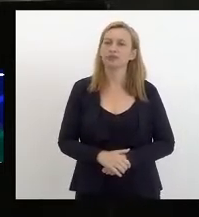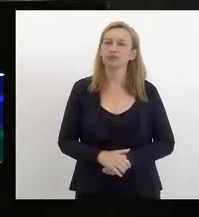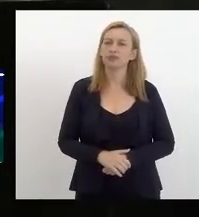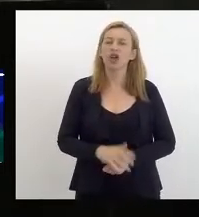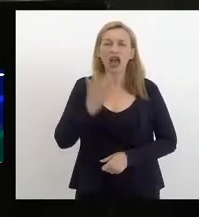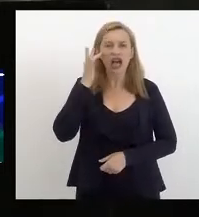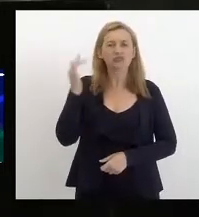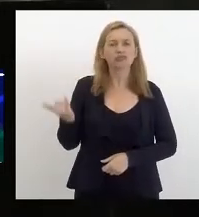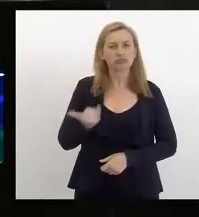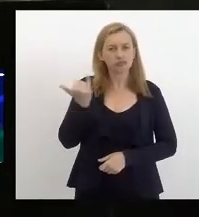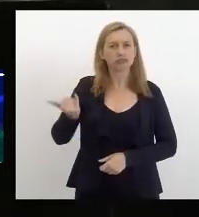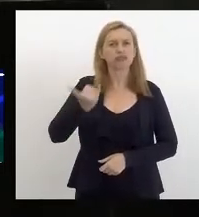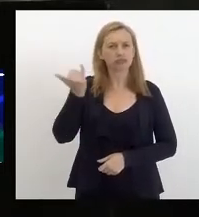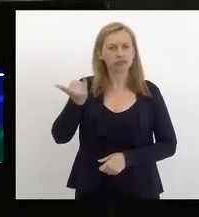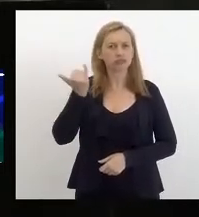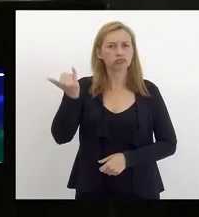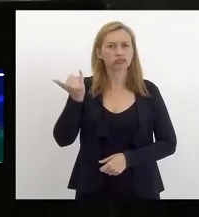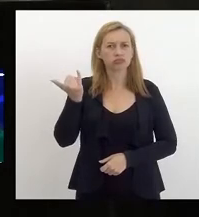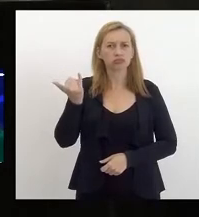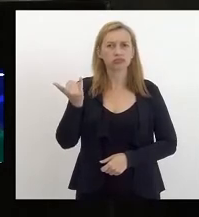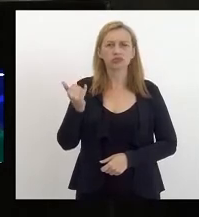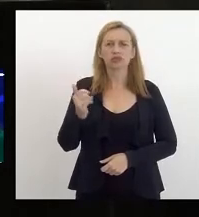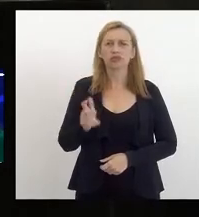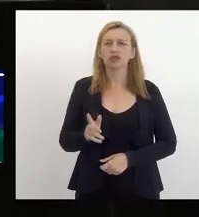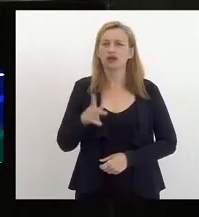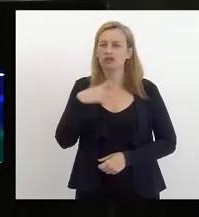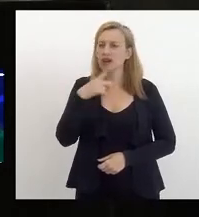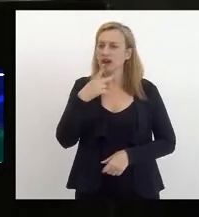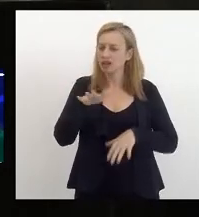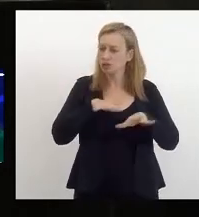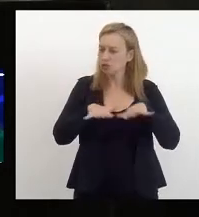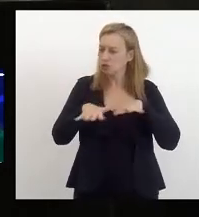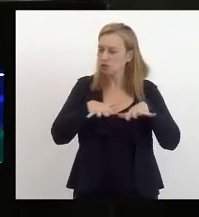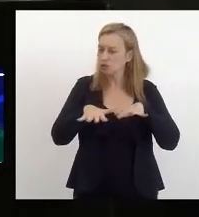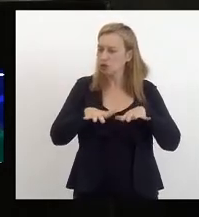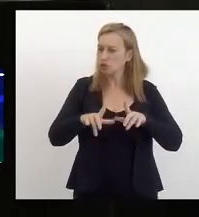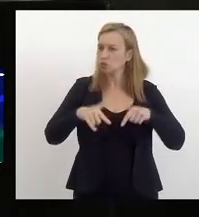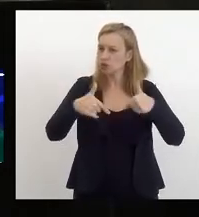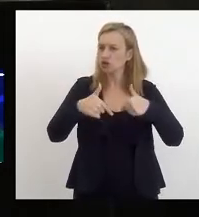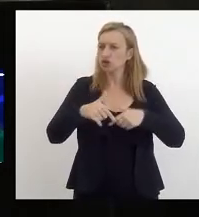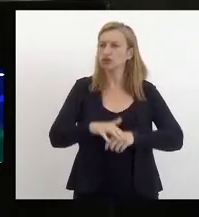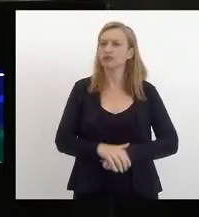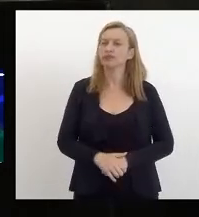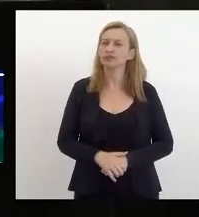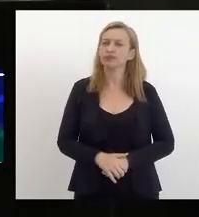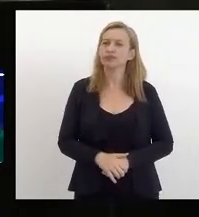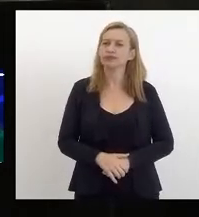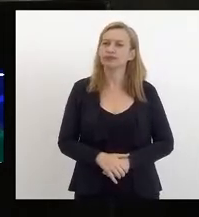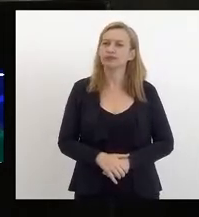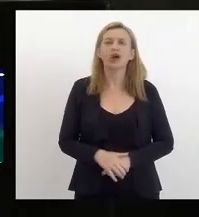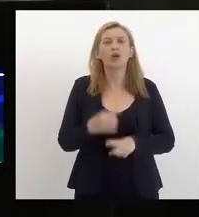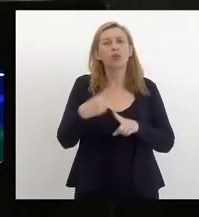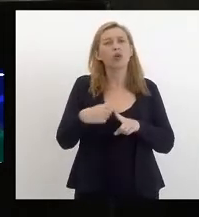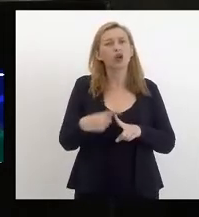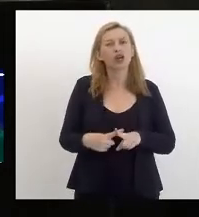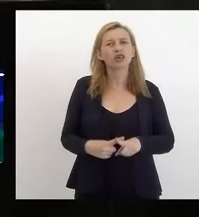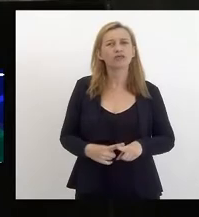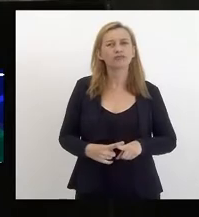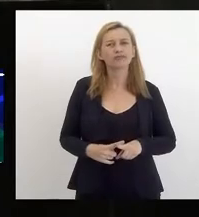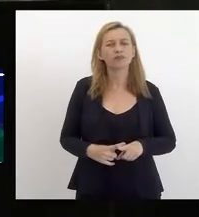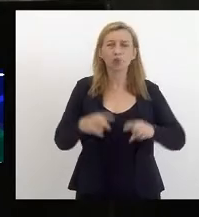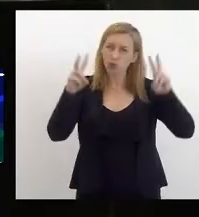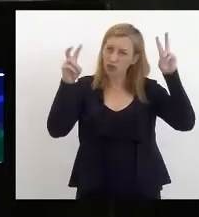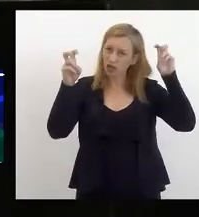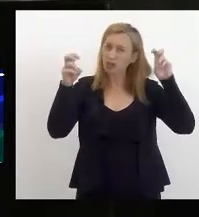acho importante fazer menção a esse movimento é esse ato e o que entendo que